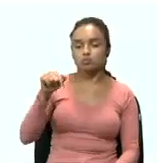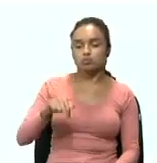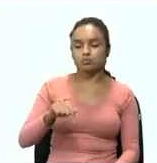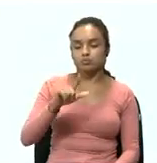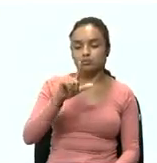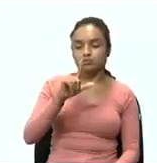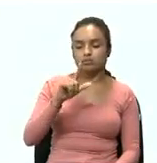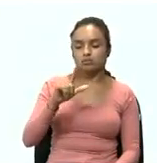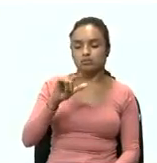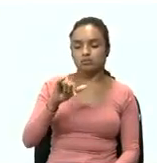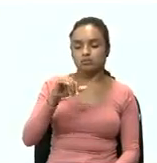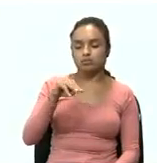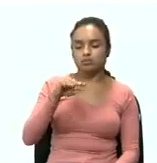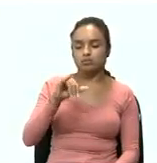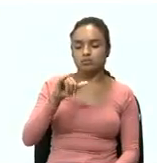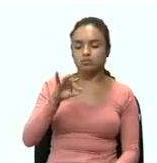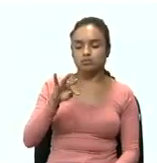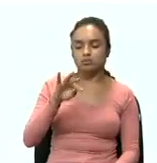Limite